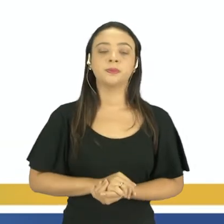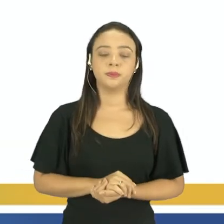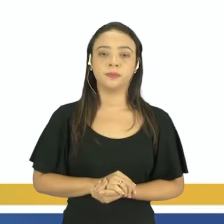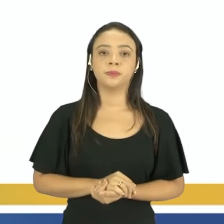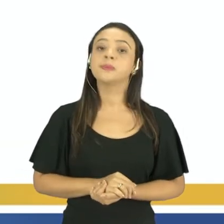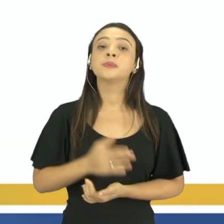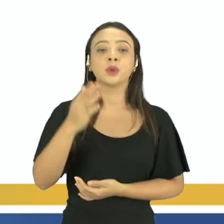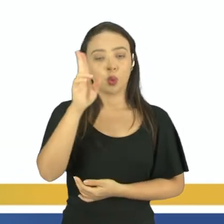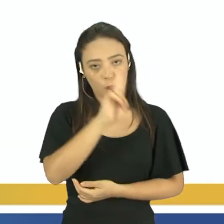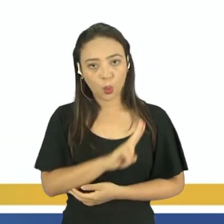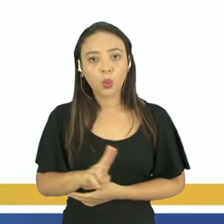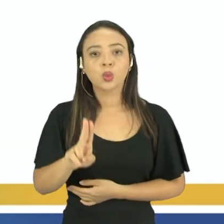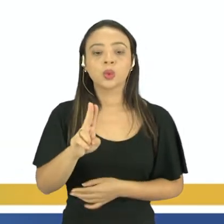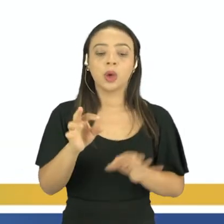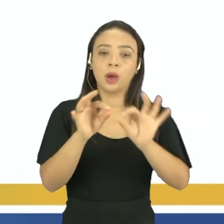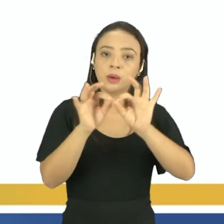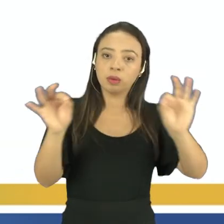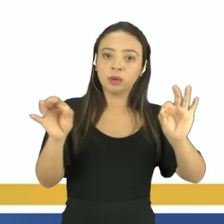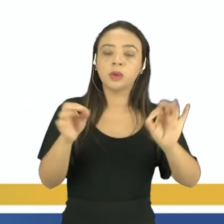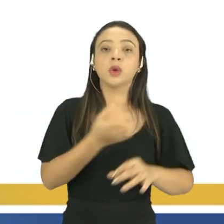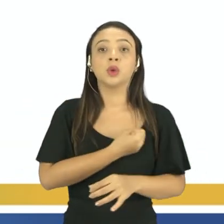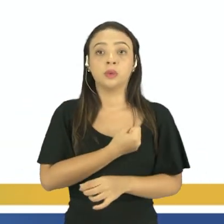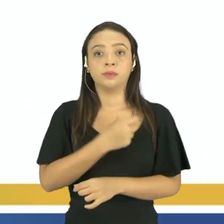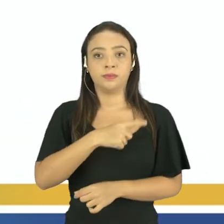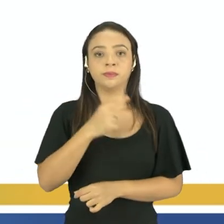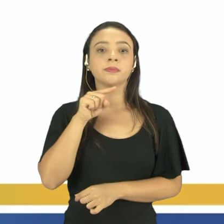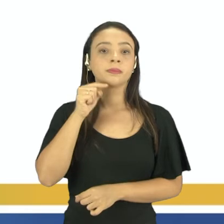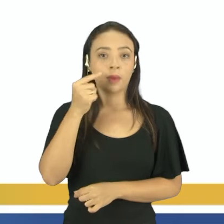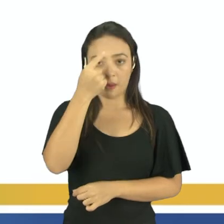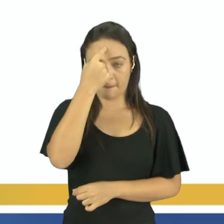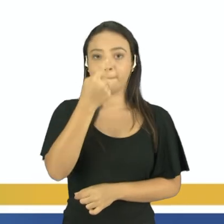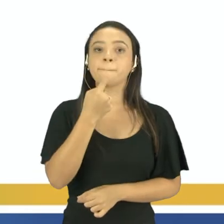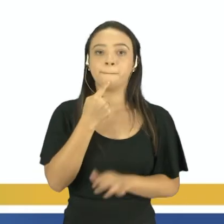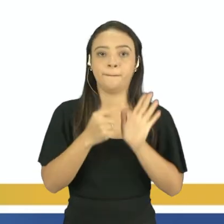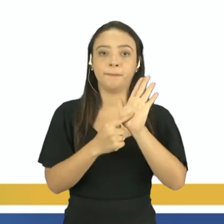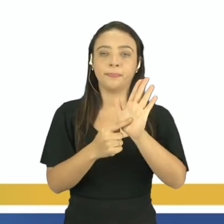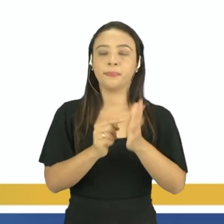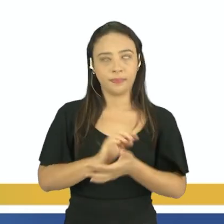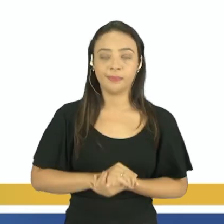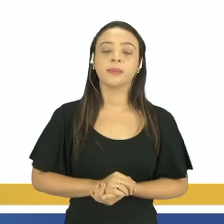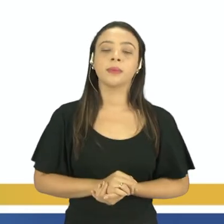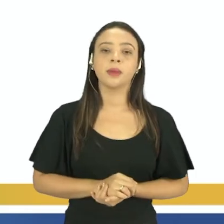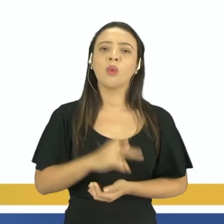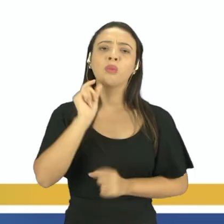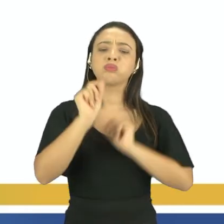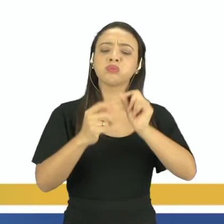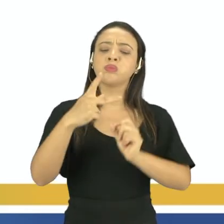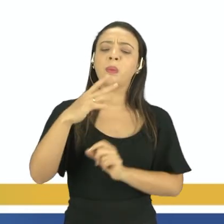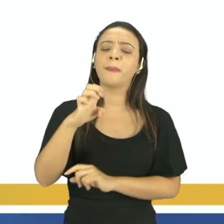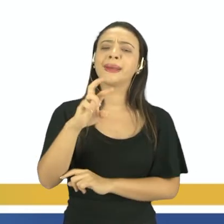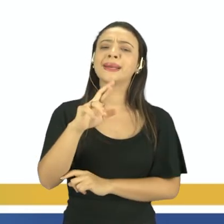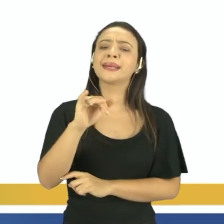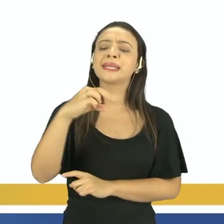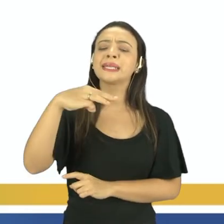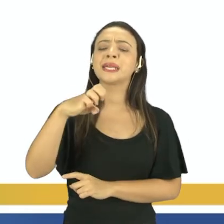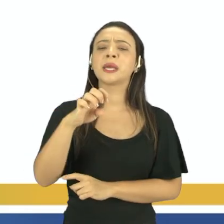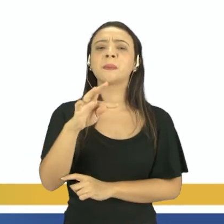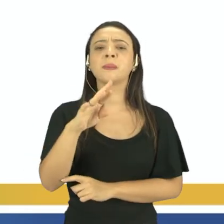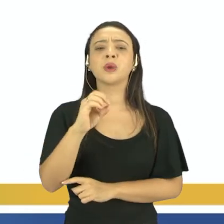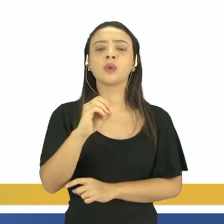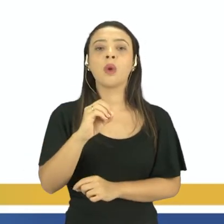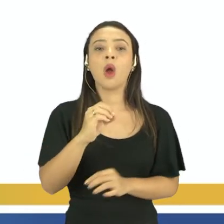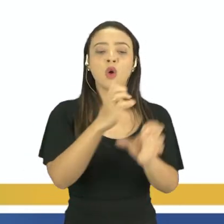medidas que aparecem aí na figura. Vamos lembrar o que é perímetro? Perímetro, para quem não lembra, é a soma de todos os lados